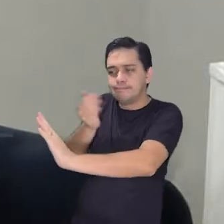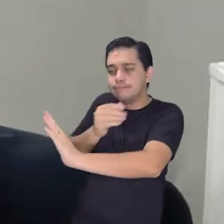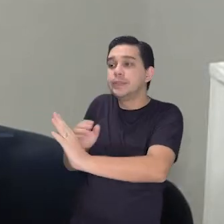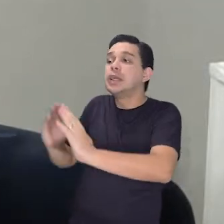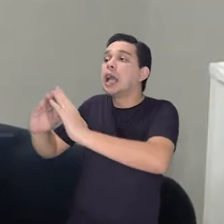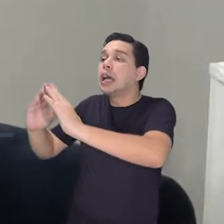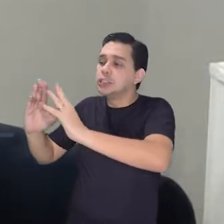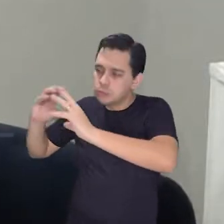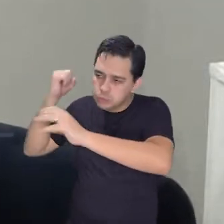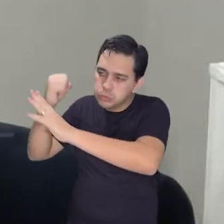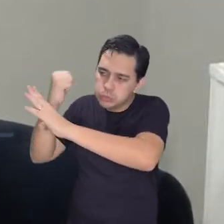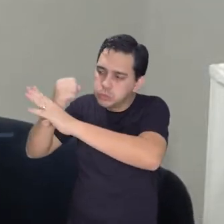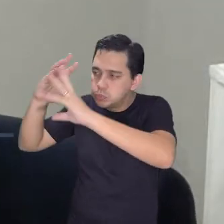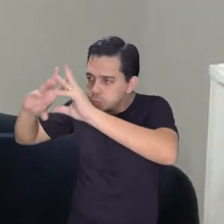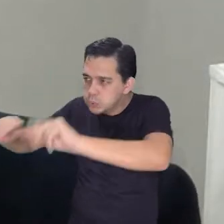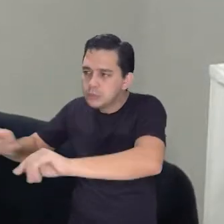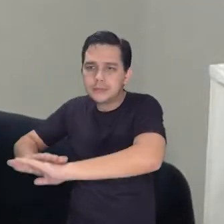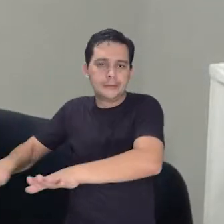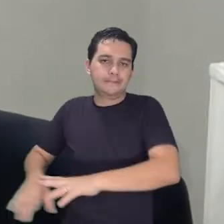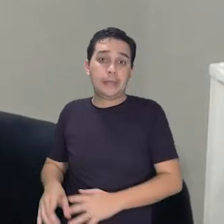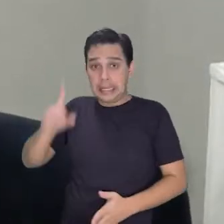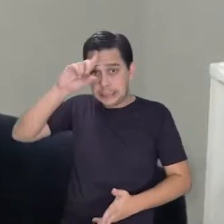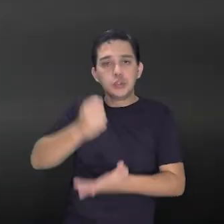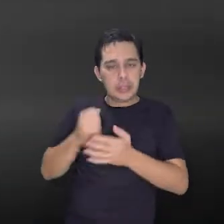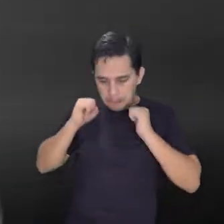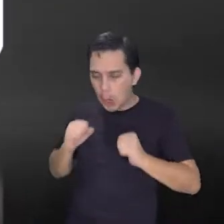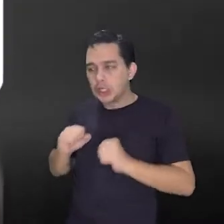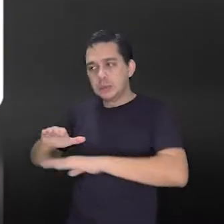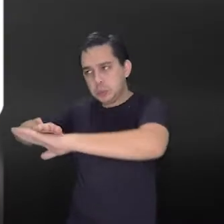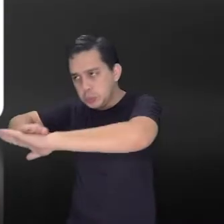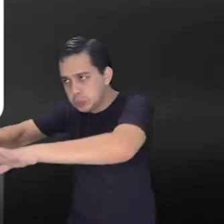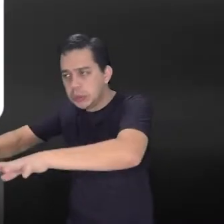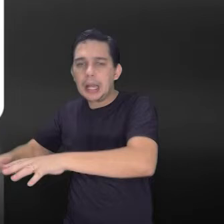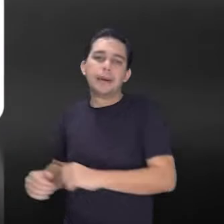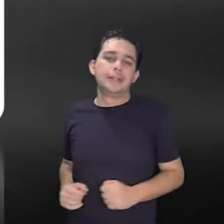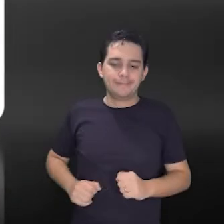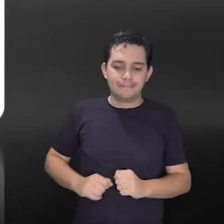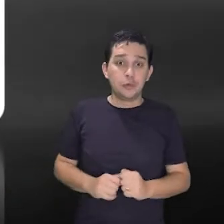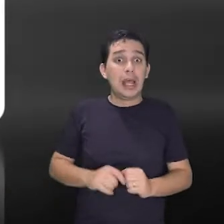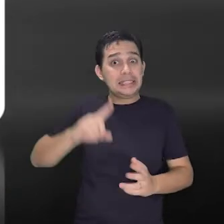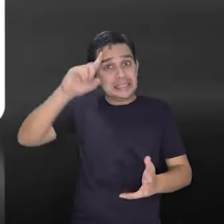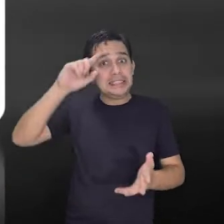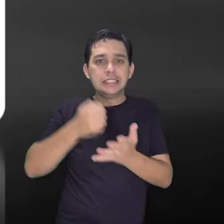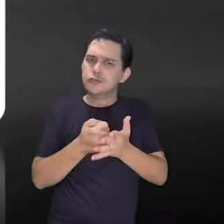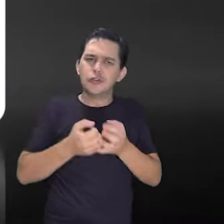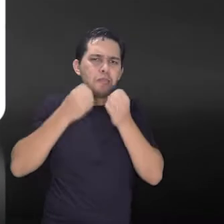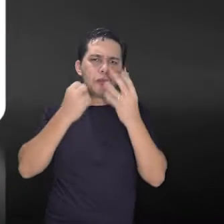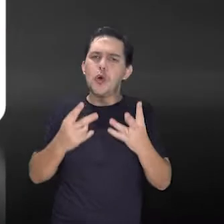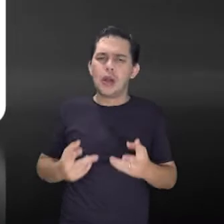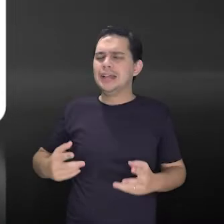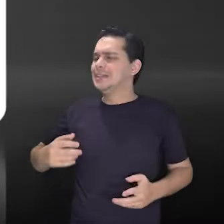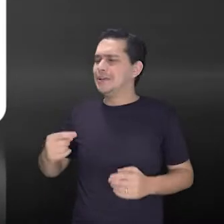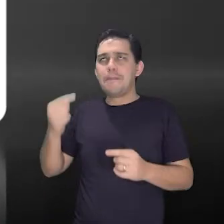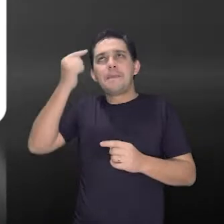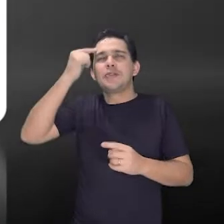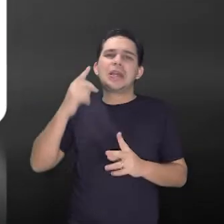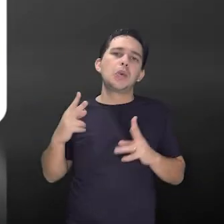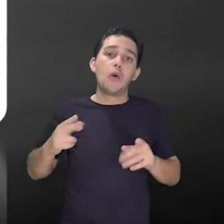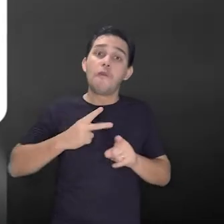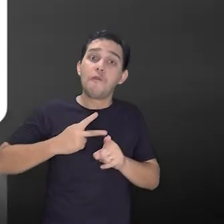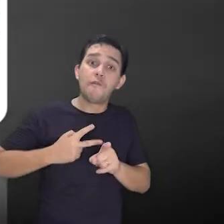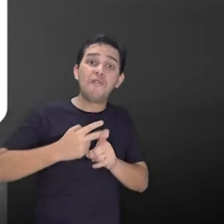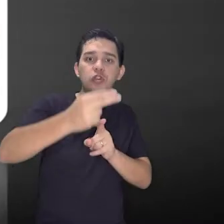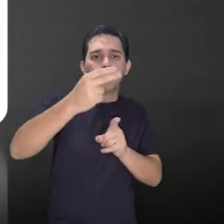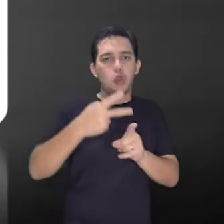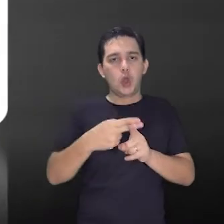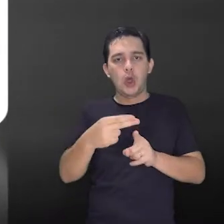ecologicamente equilibrado. Essa decisão ela é importantíssima, mais especificamente para a proteção da APA de Maçambaba. E